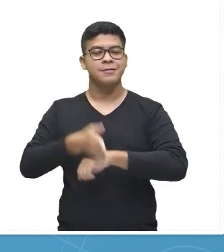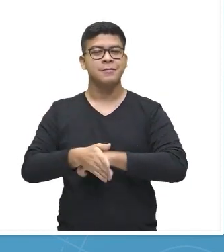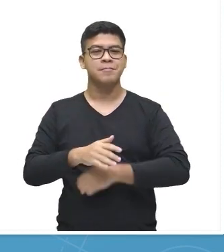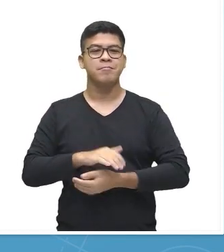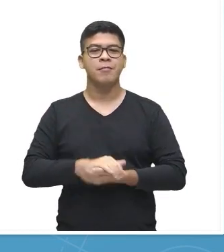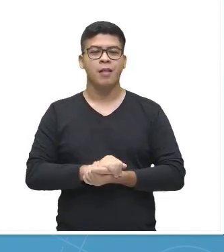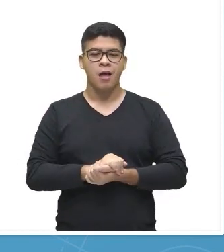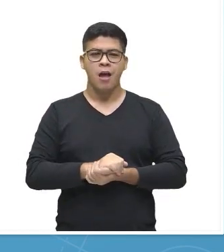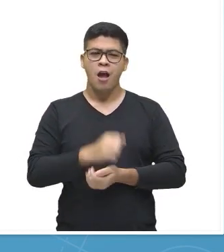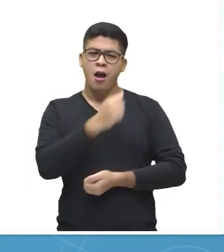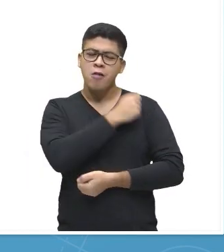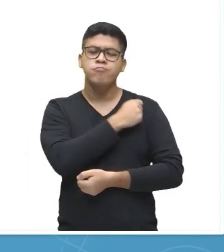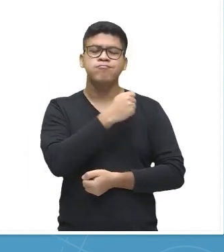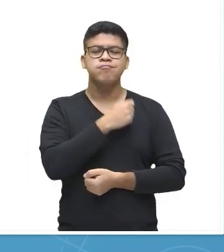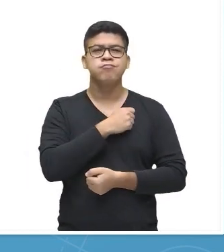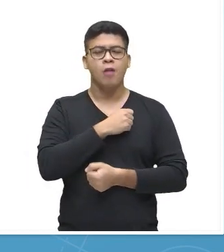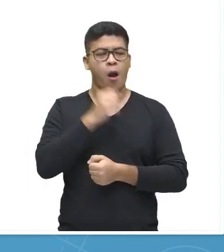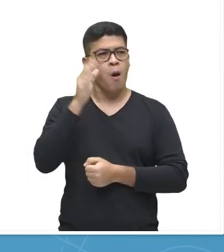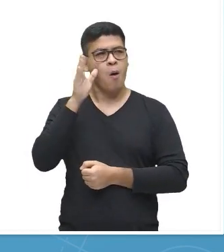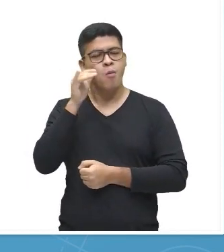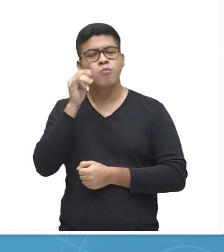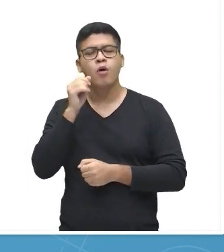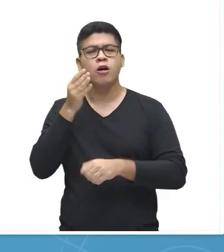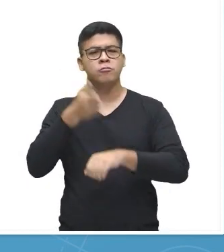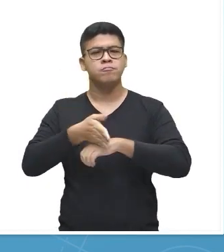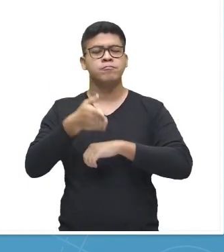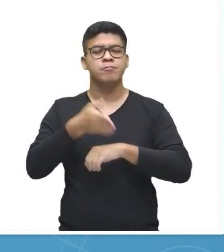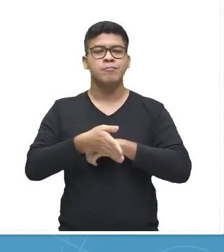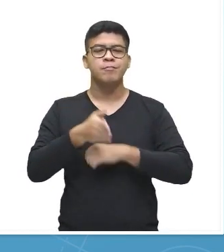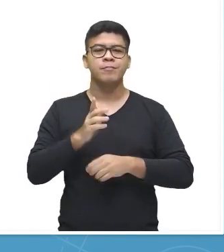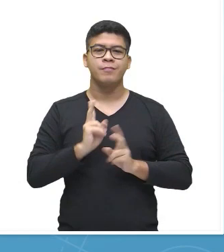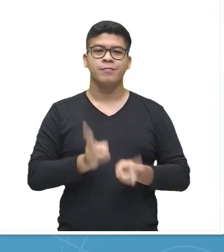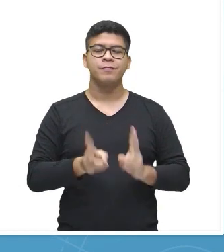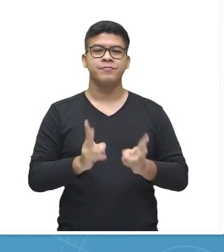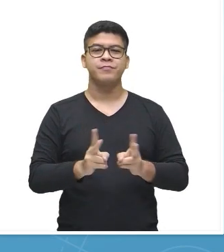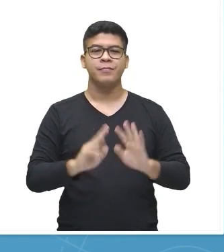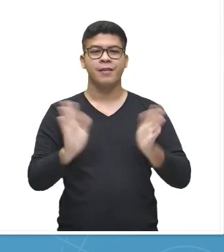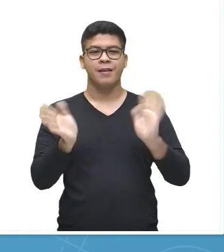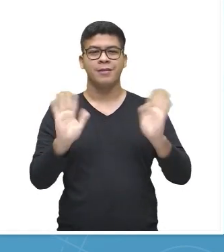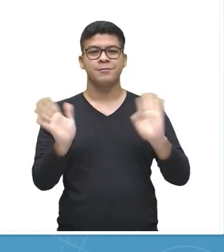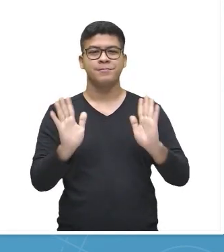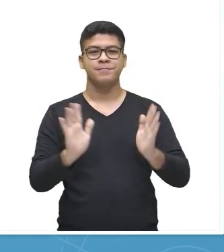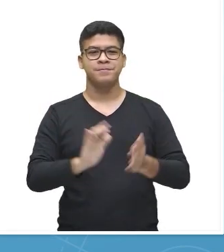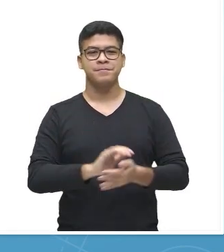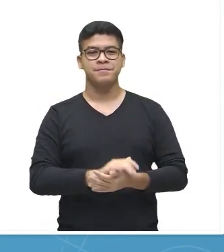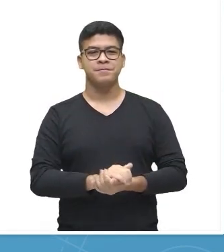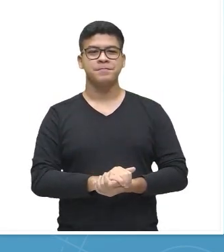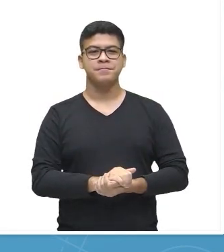estavam aí antenados participando conosco. Até a próxima!